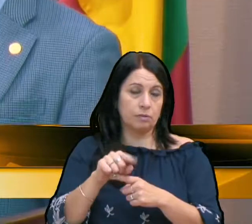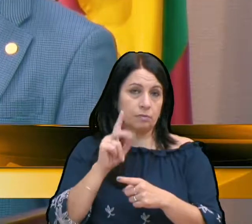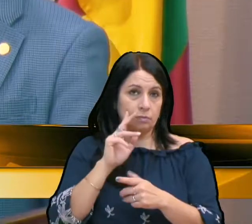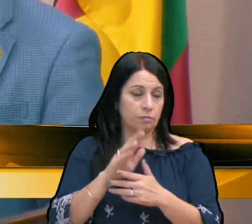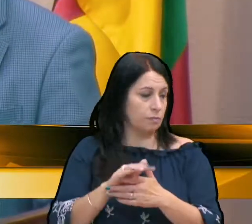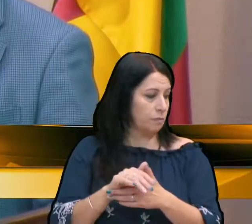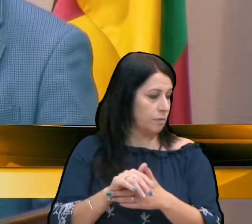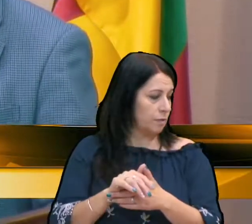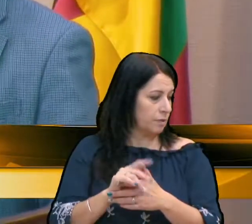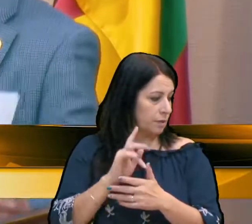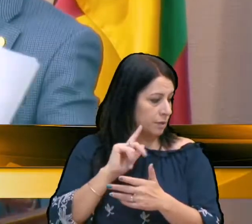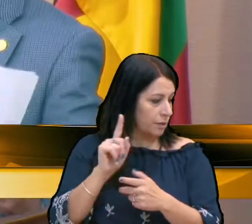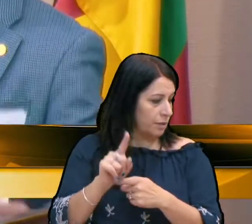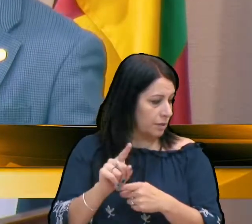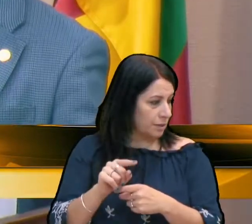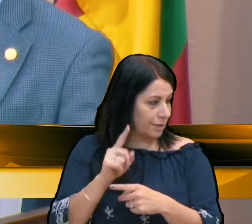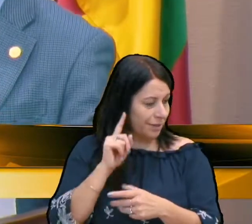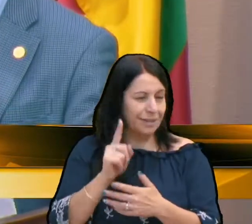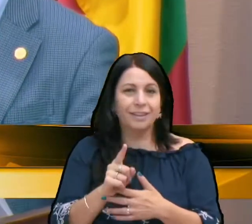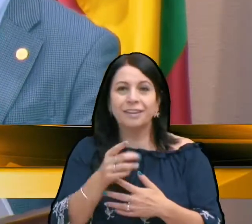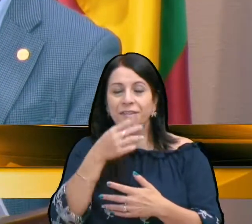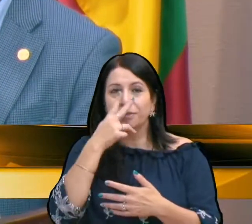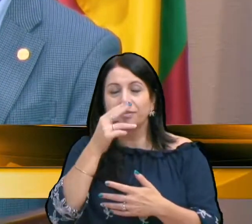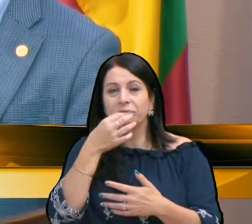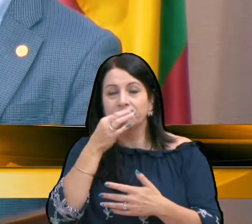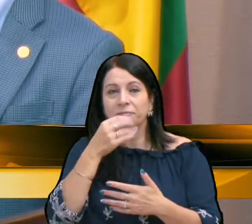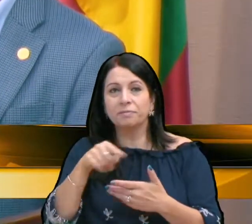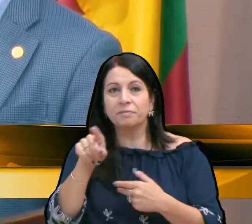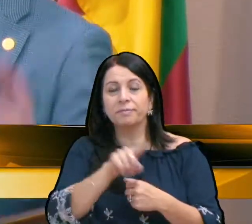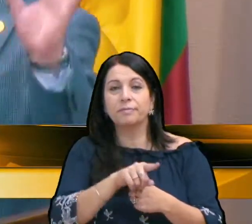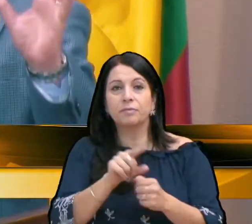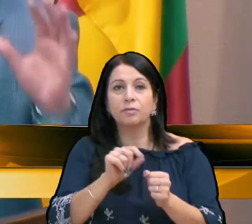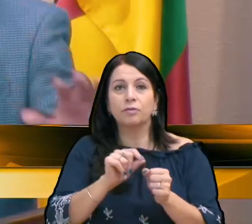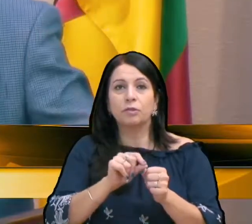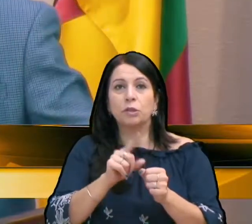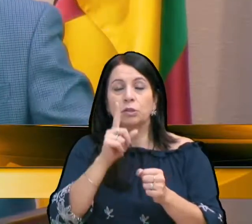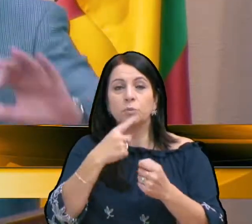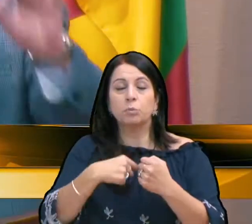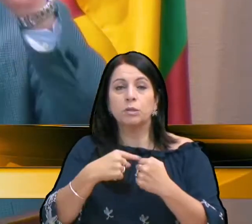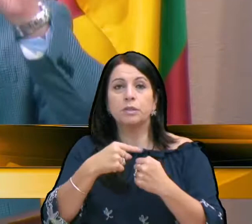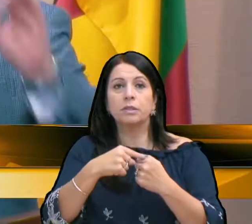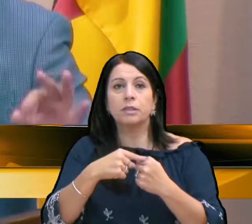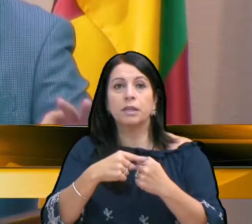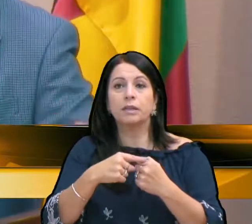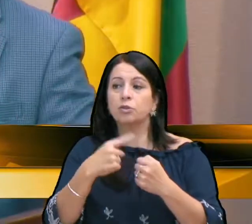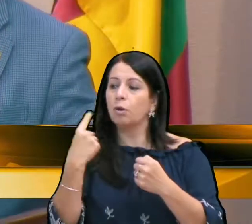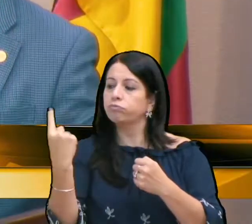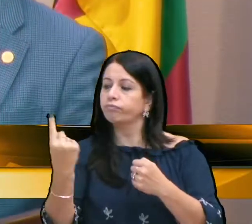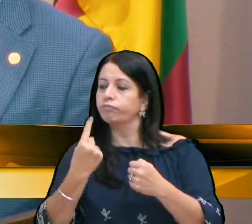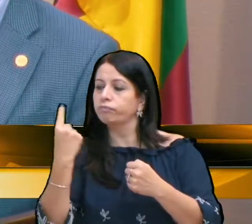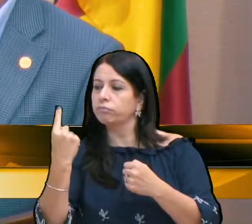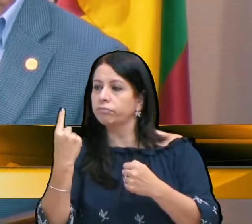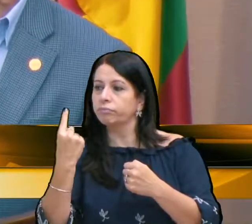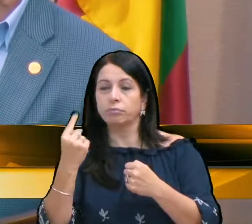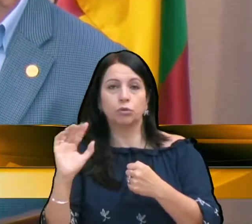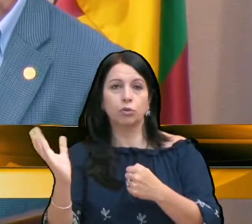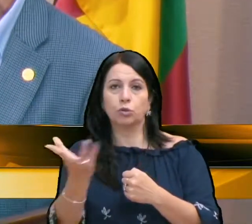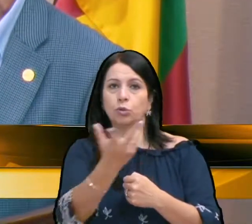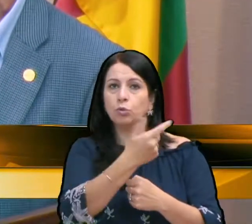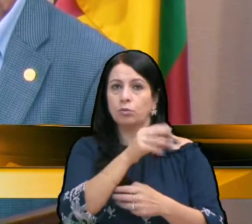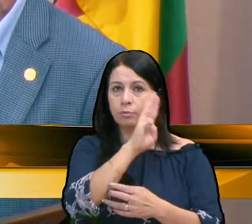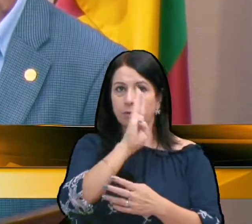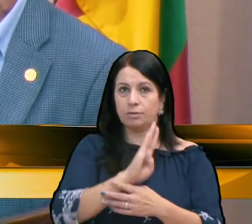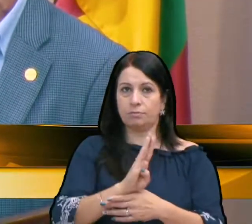das vacinas, como se Caxias do Sul fosse uma cidade isolada completamente de todo o